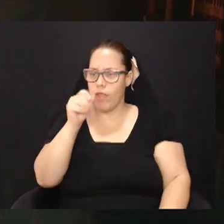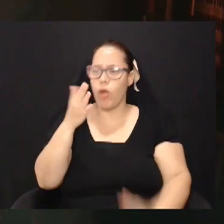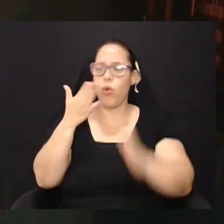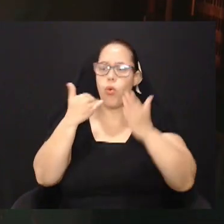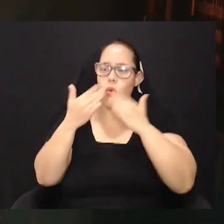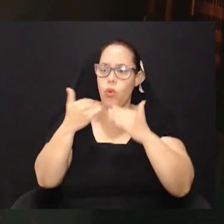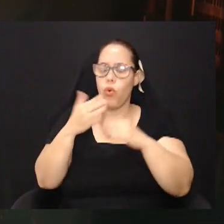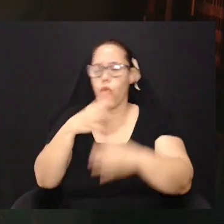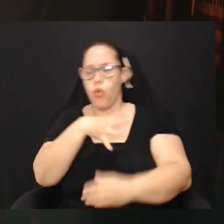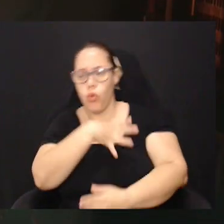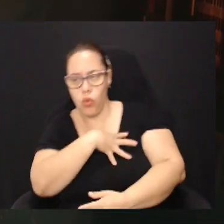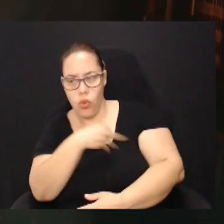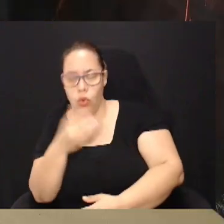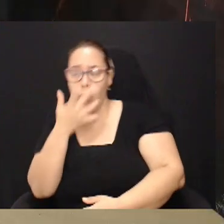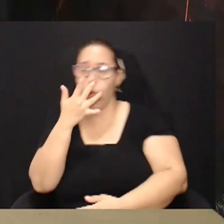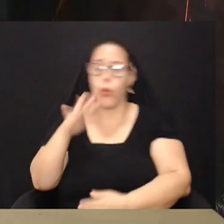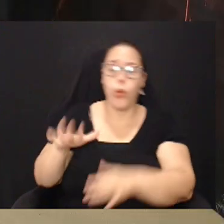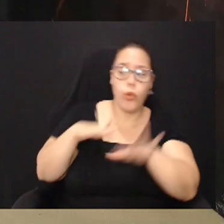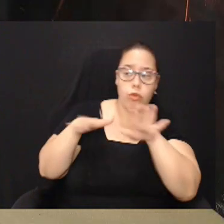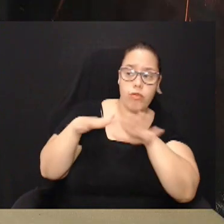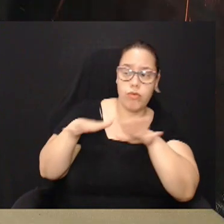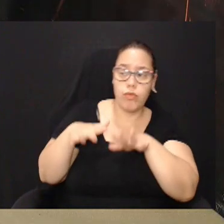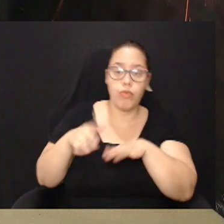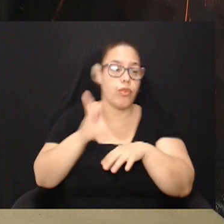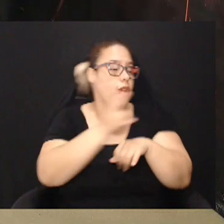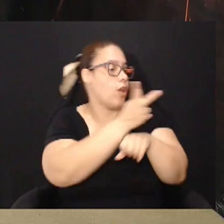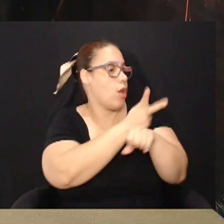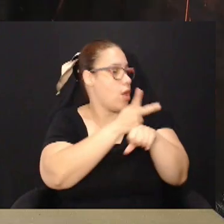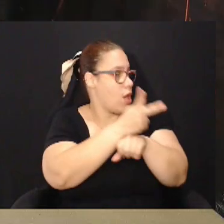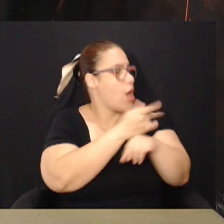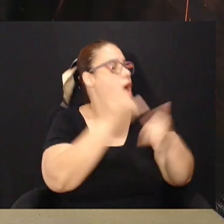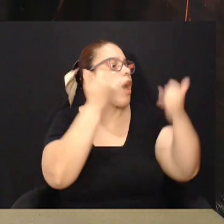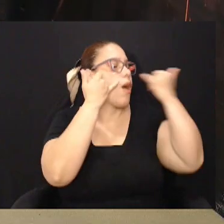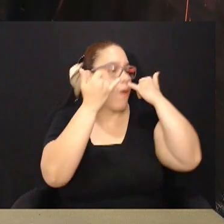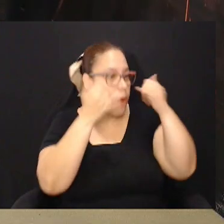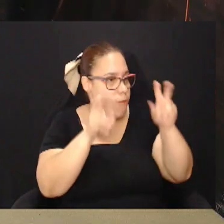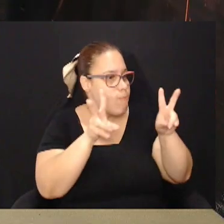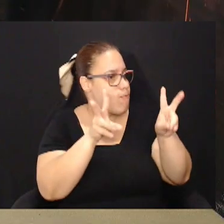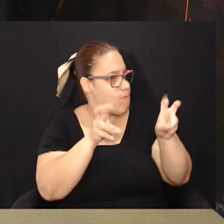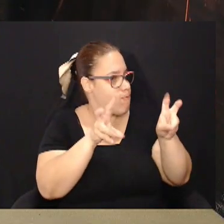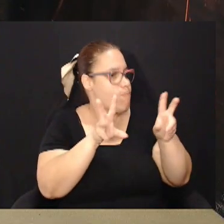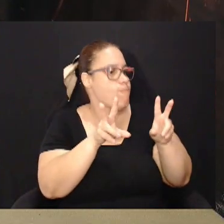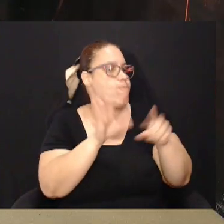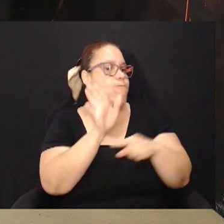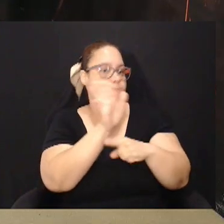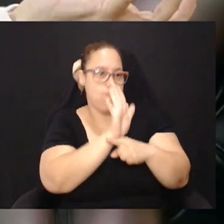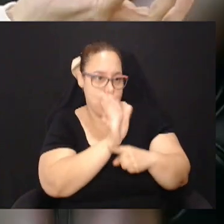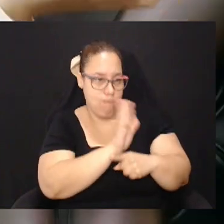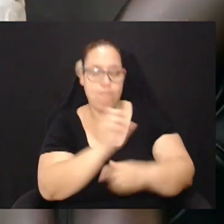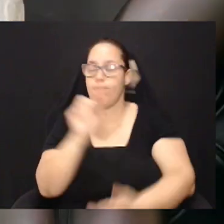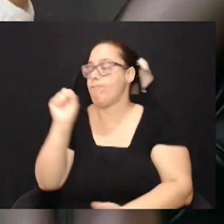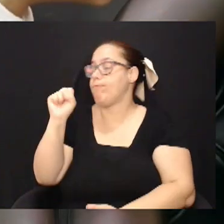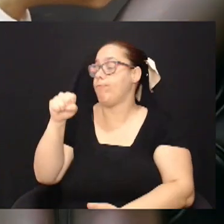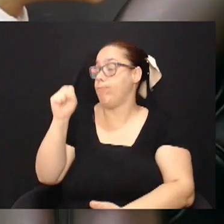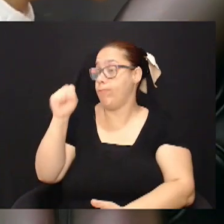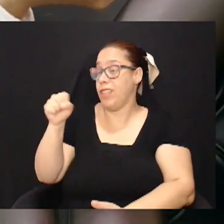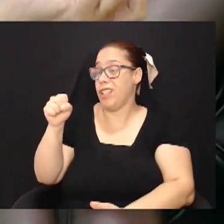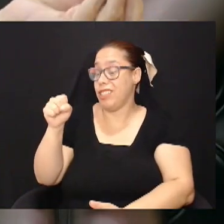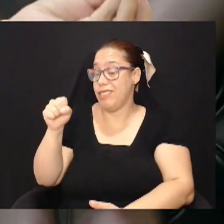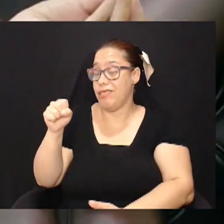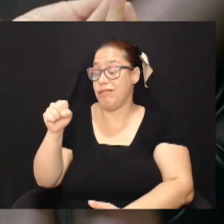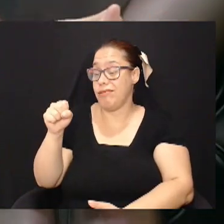com as crianças, aquele momento. Busque informações Isso, sobre busque filmes, informação sobre o filme, e aí vem exato. essa questão